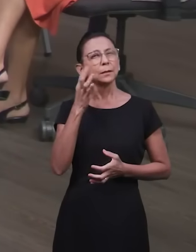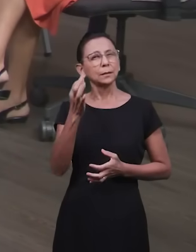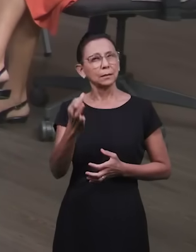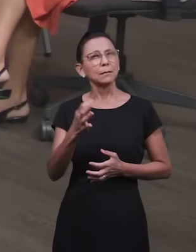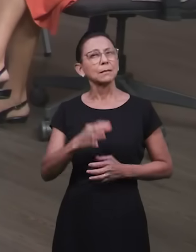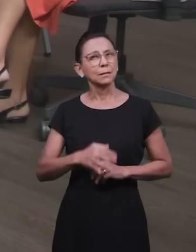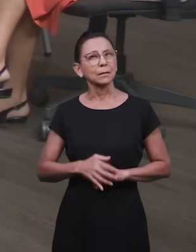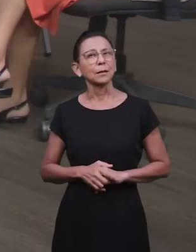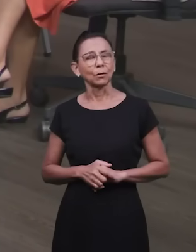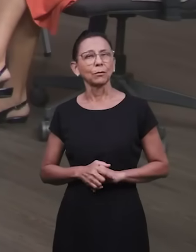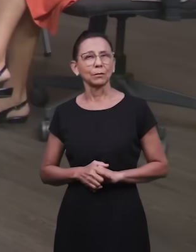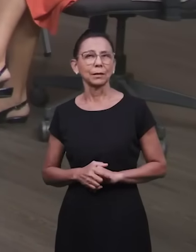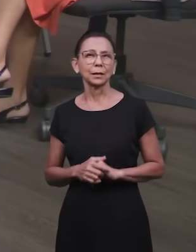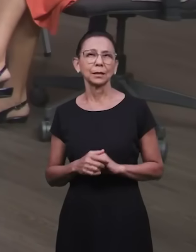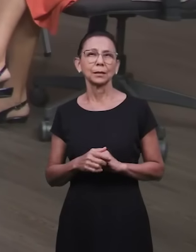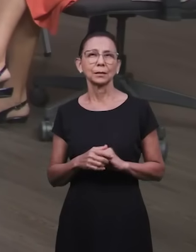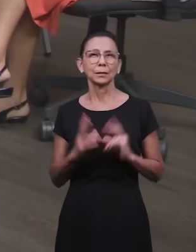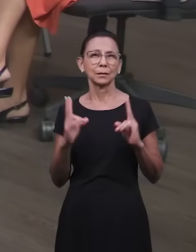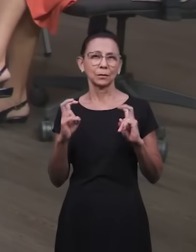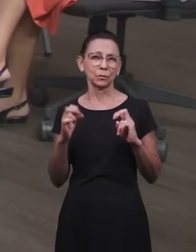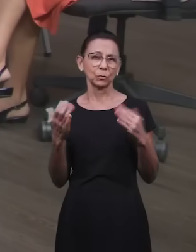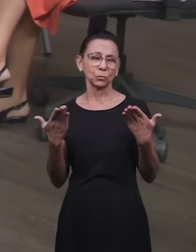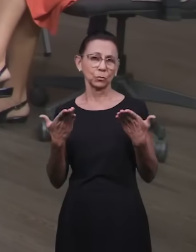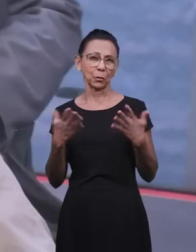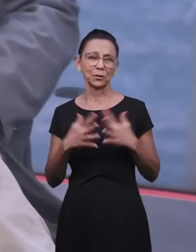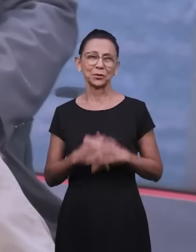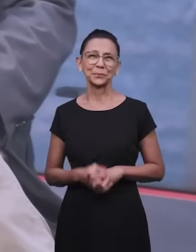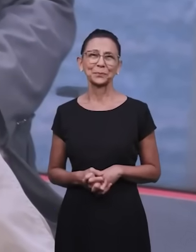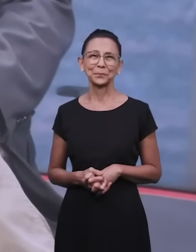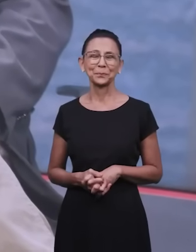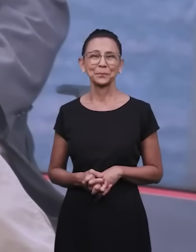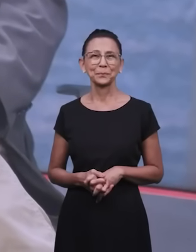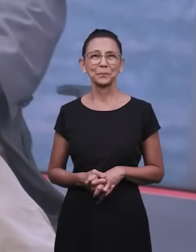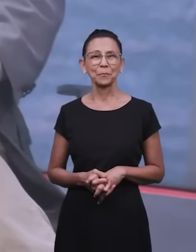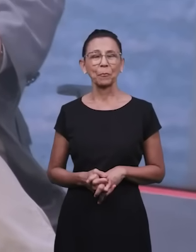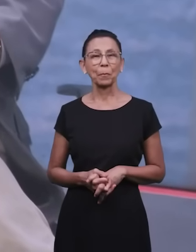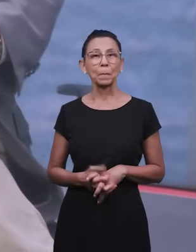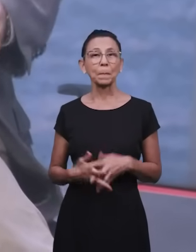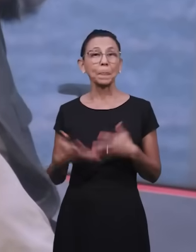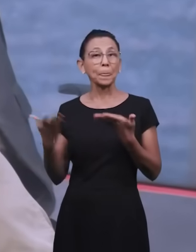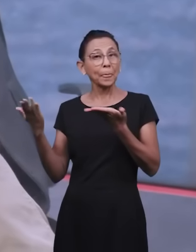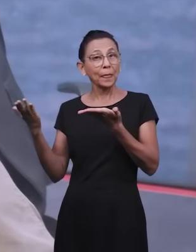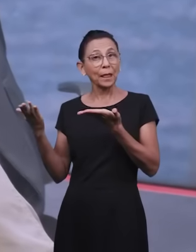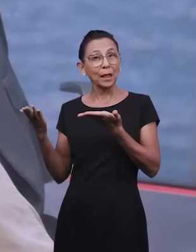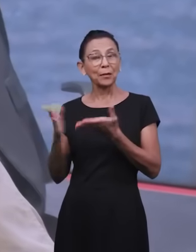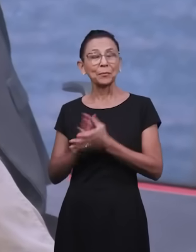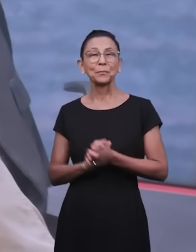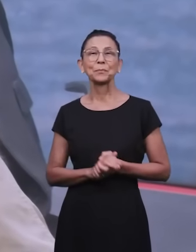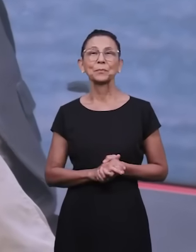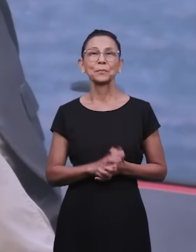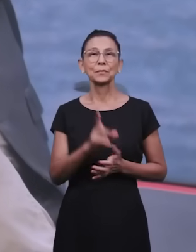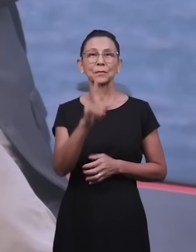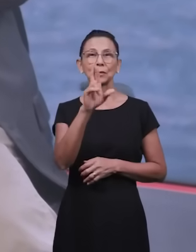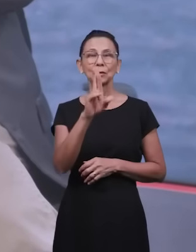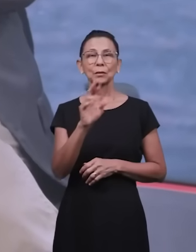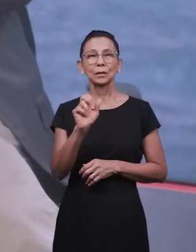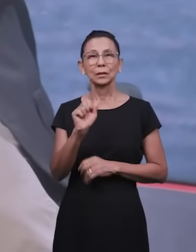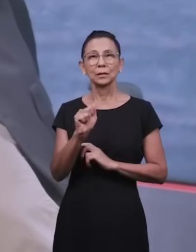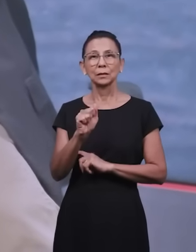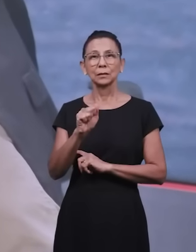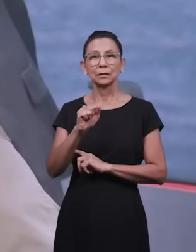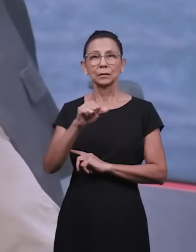para esse tema, para aquilo que nós vamos tratar aqui. Então vamos lá. Ao meu lado aqui está a doutora